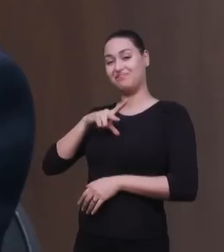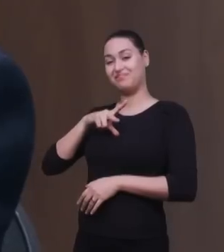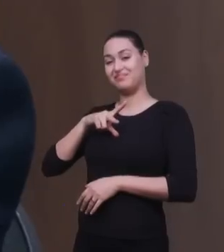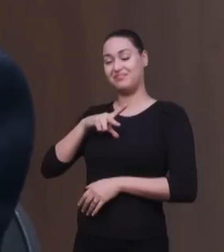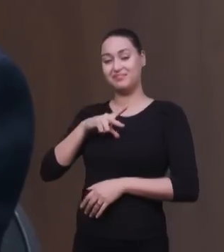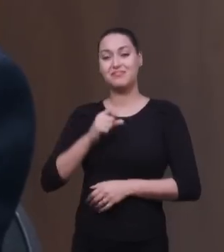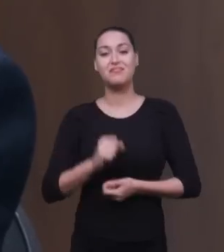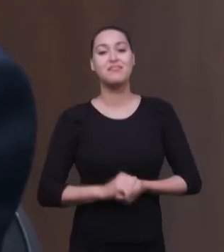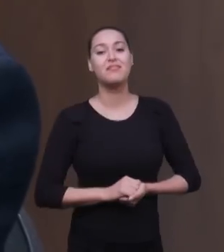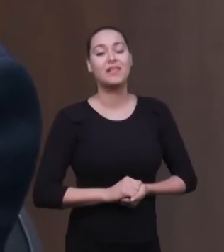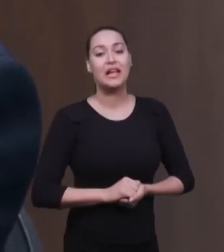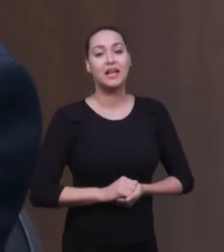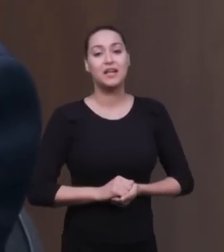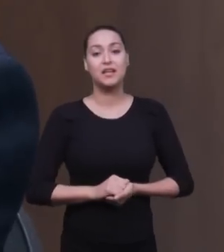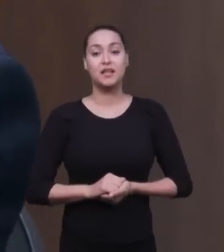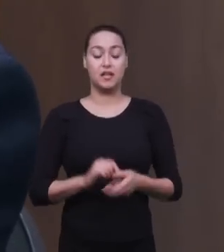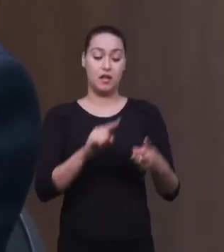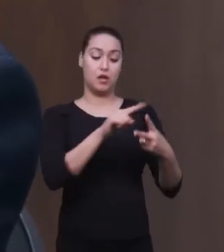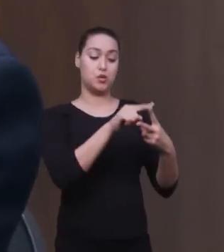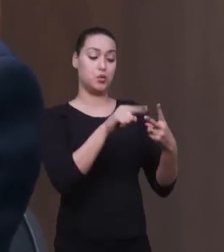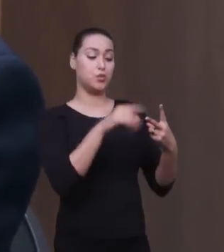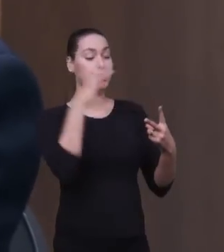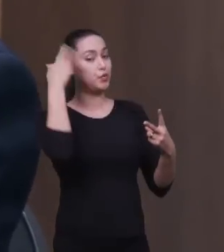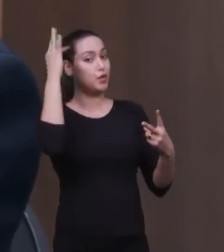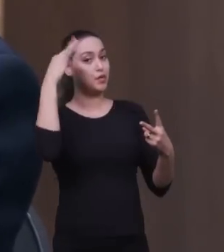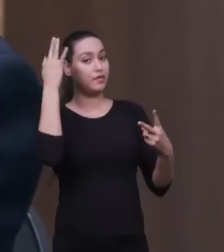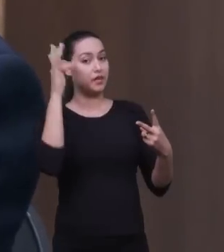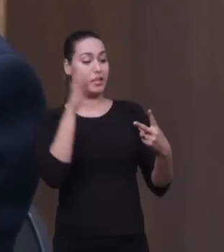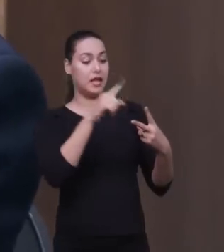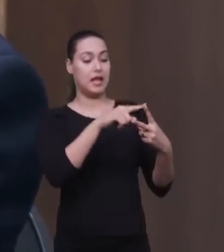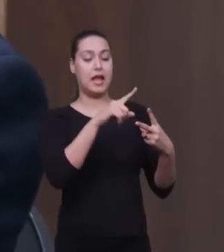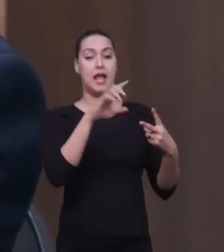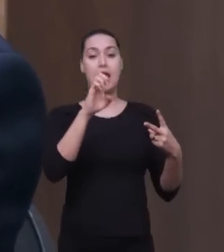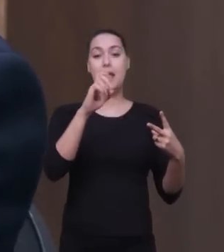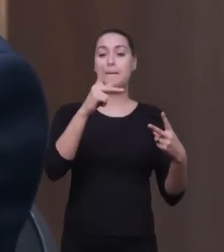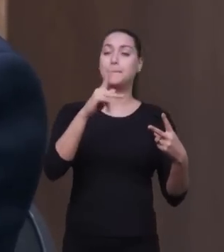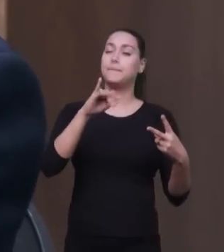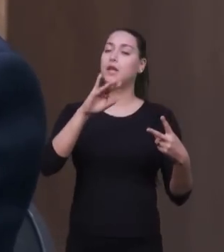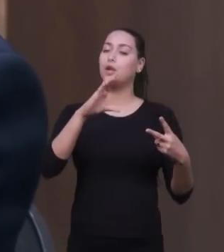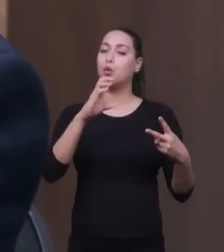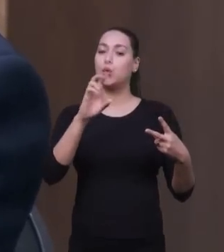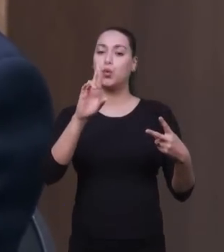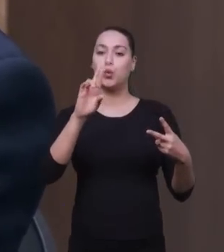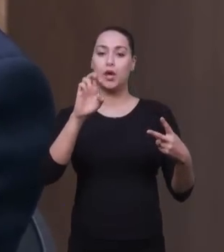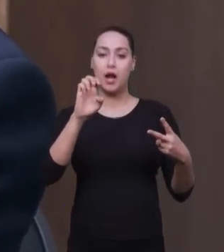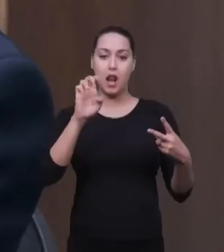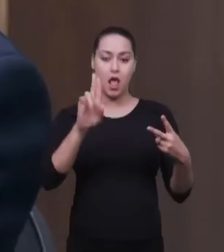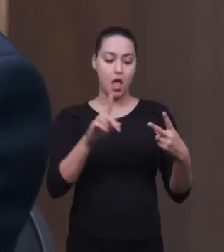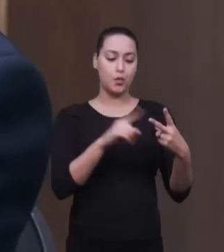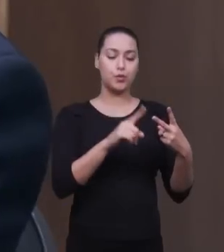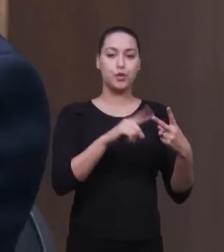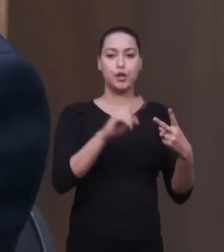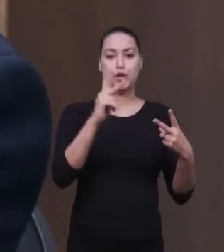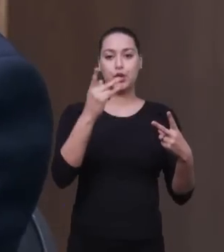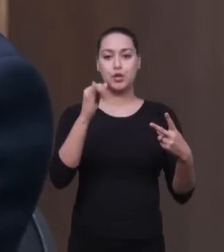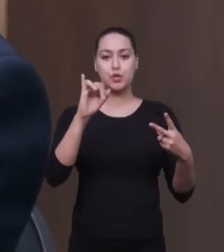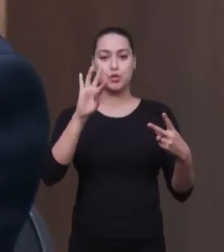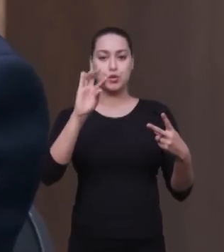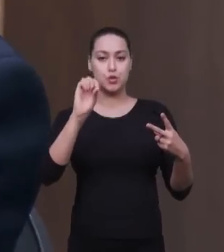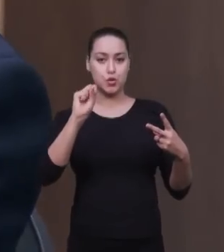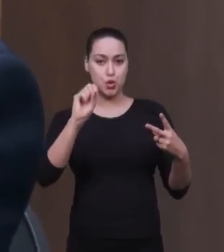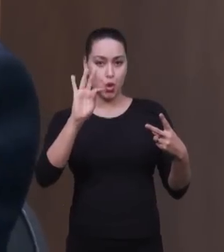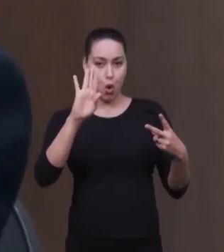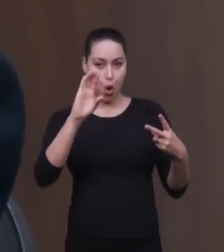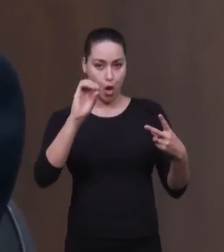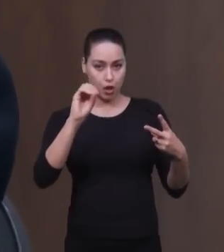quero dizer com isso? Embora as duas correntes filosóficas que estavam ali, epicureus e estoicos, eles saíram divididos, porque uns disseram assim, nunca